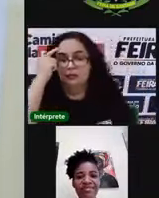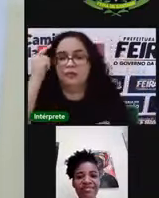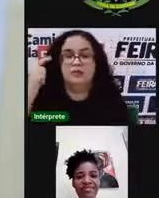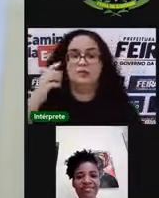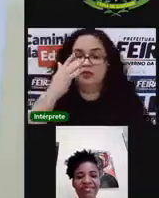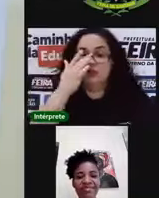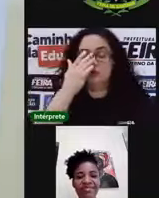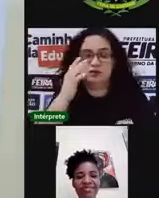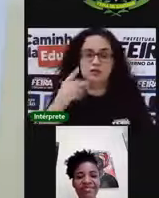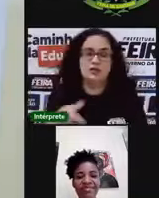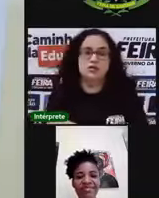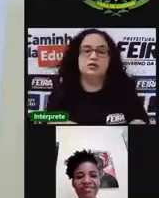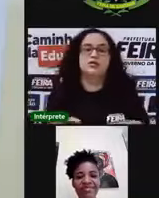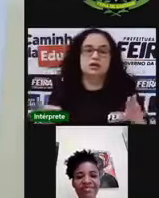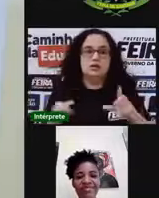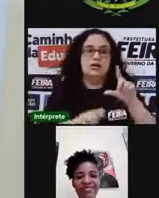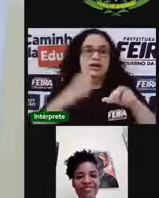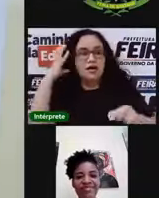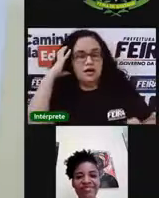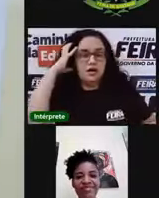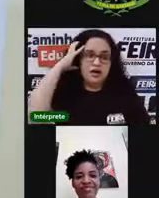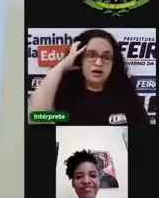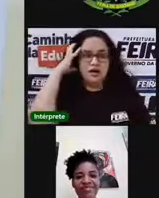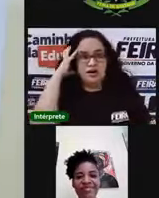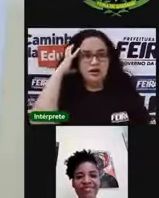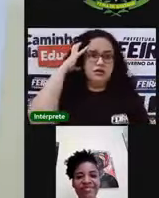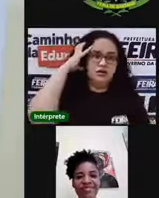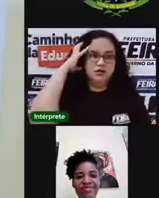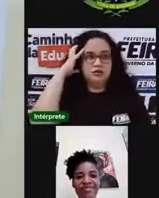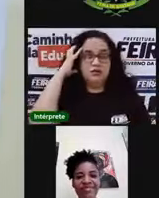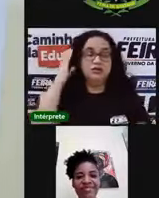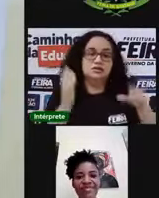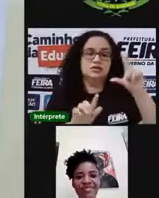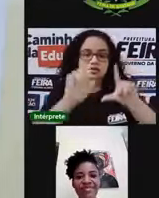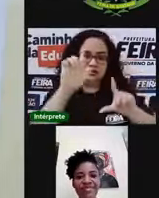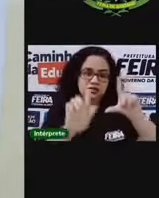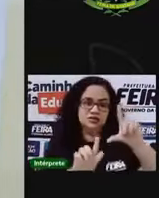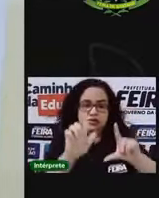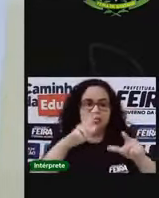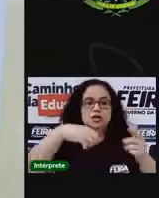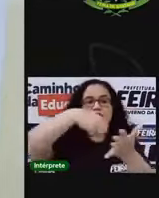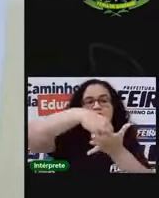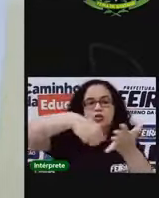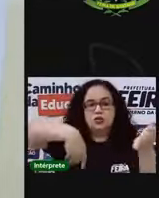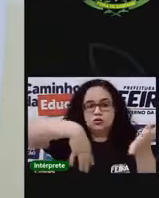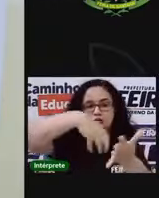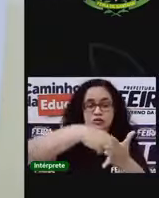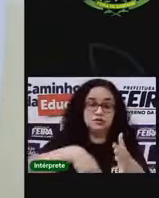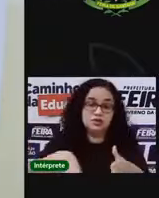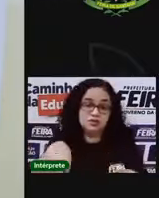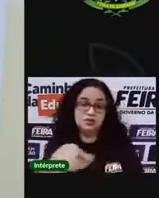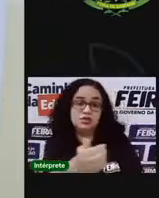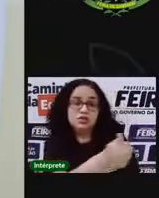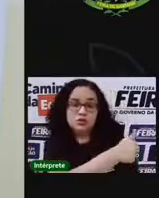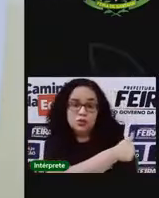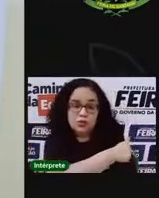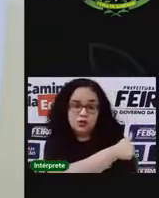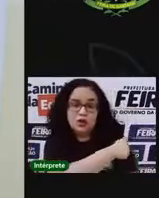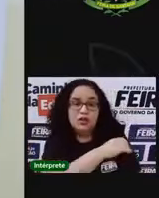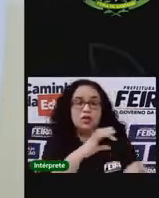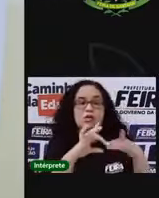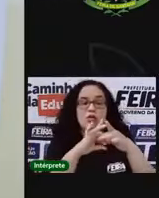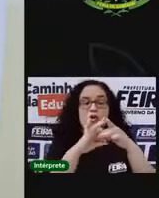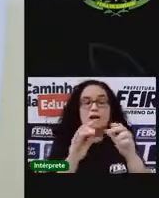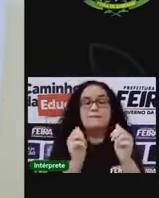lá. E programa de rádio, e programa de TV é uma atividade que você, estudante, que é conectado, pode